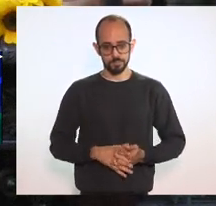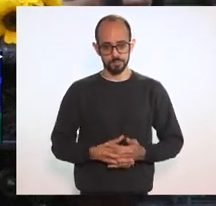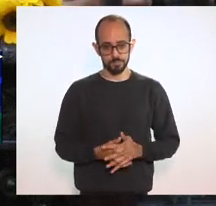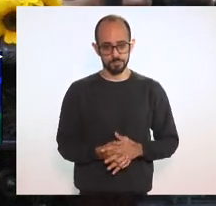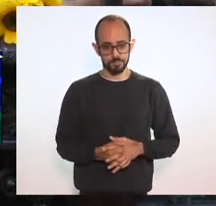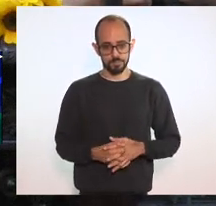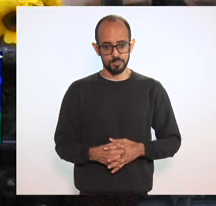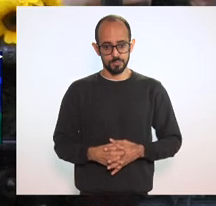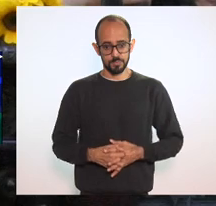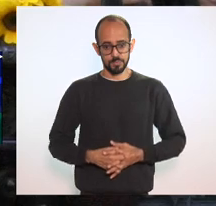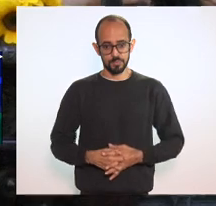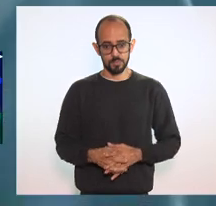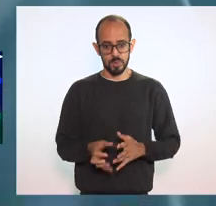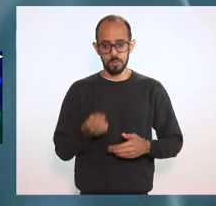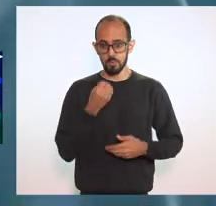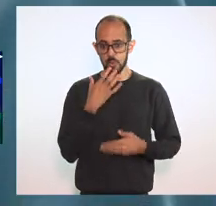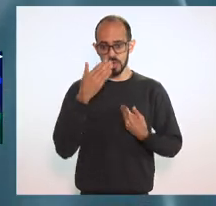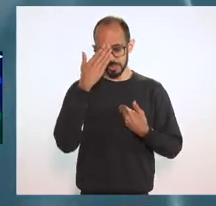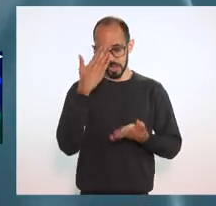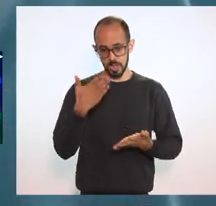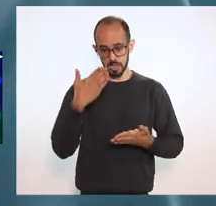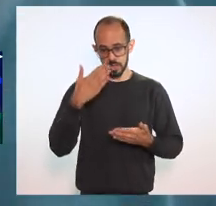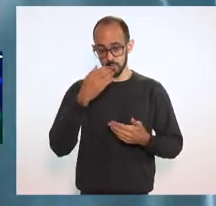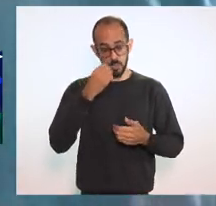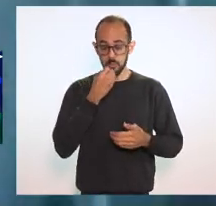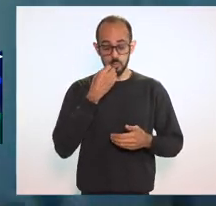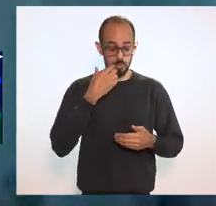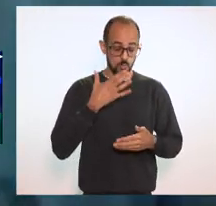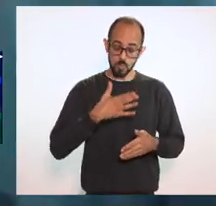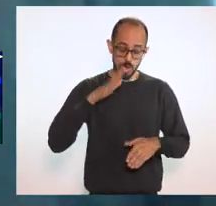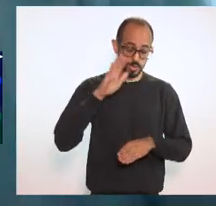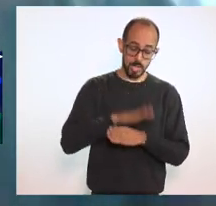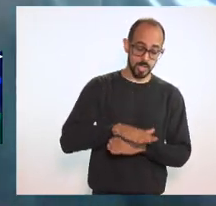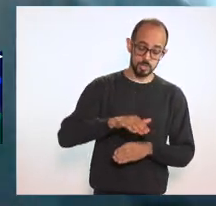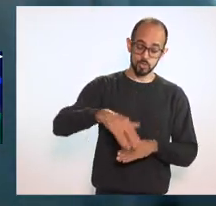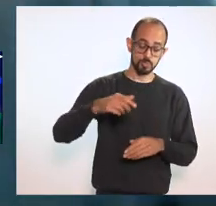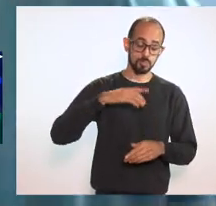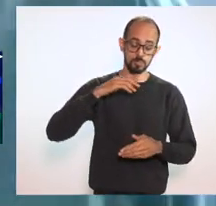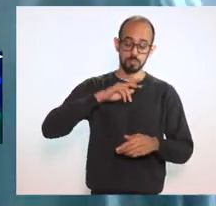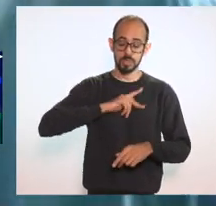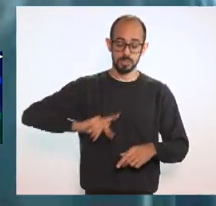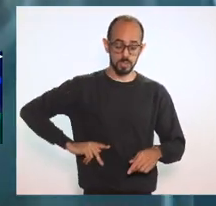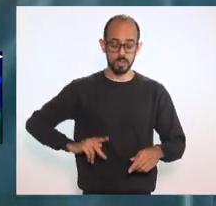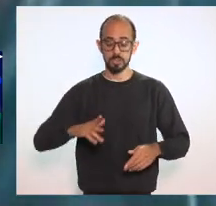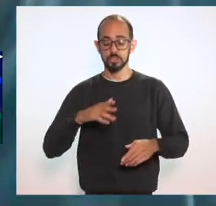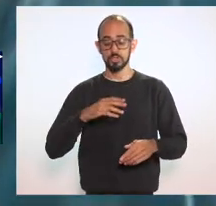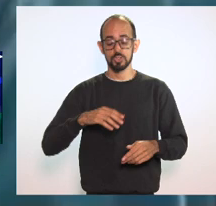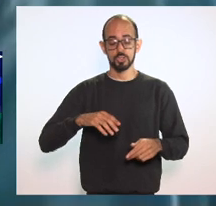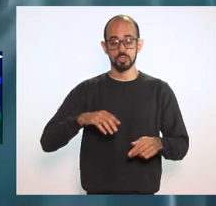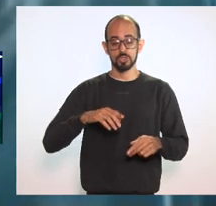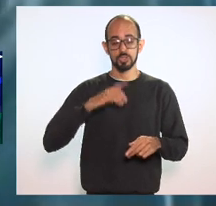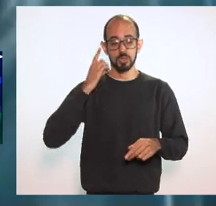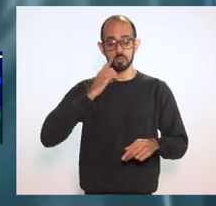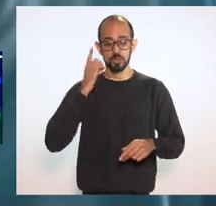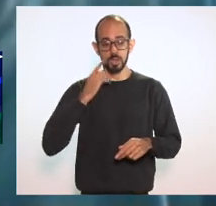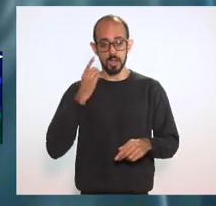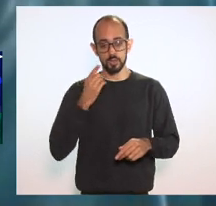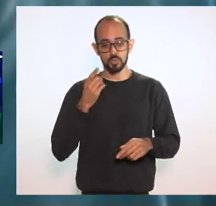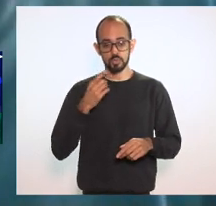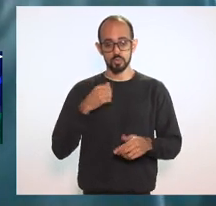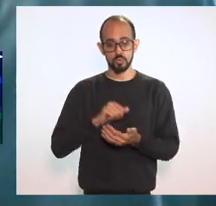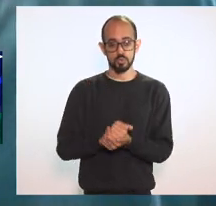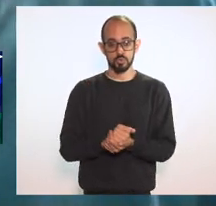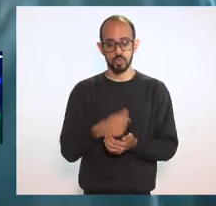Oi boa tarde Presidente Boa tarde dados de Deputados e com